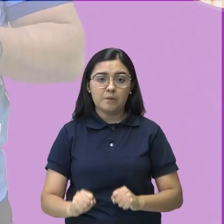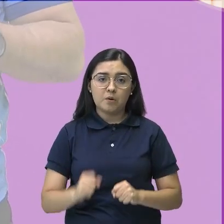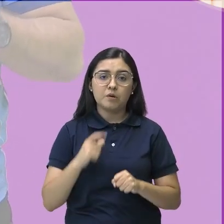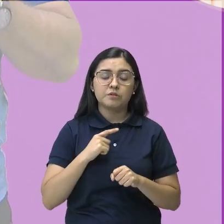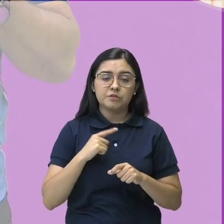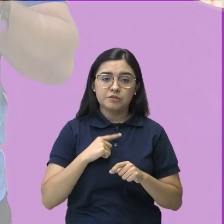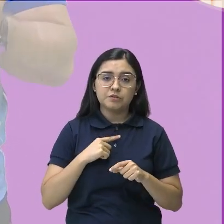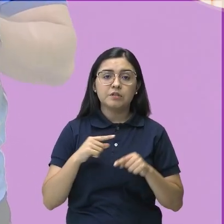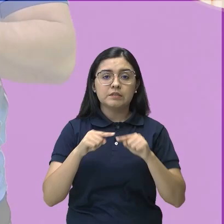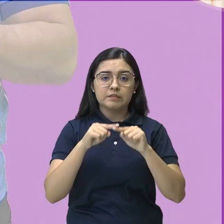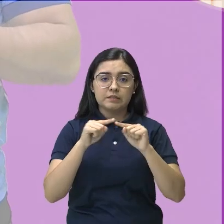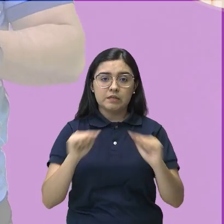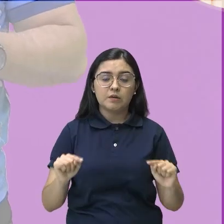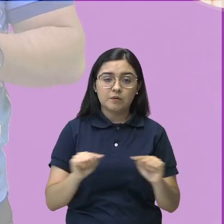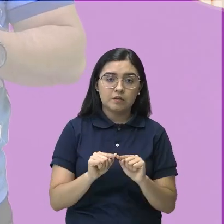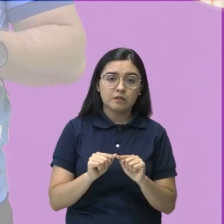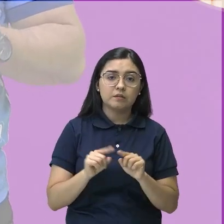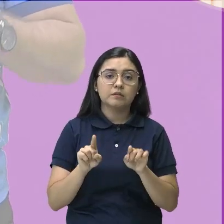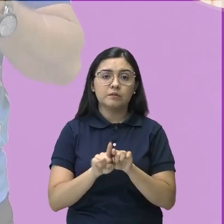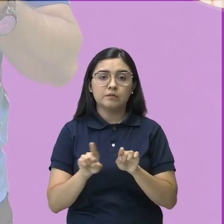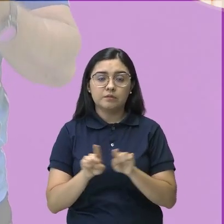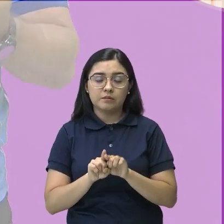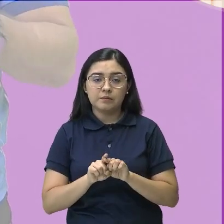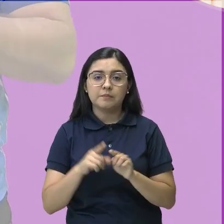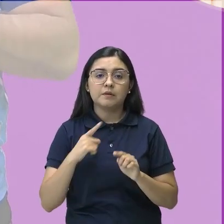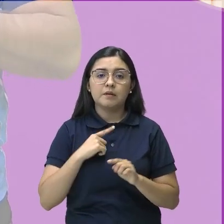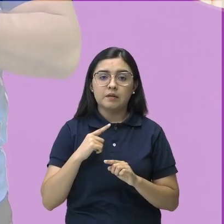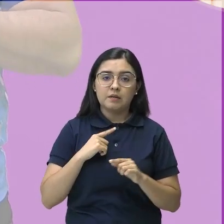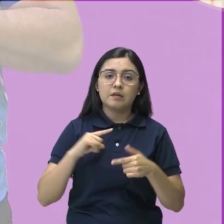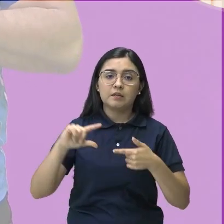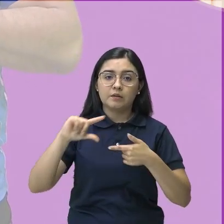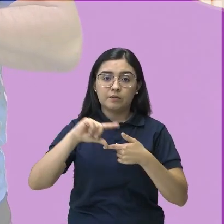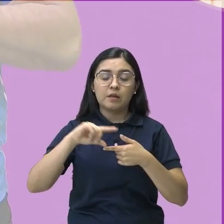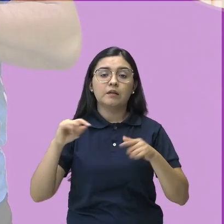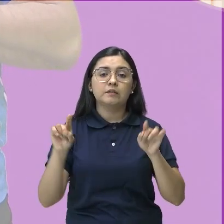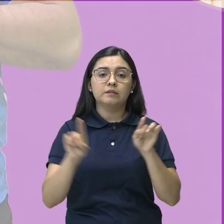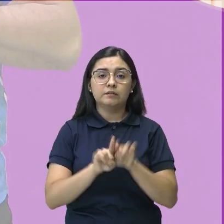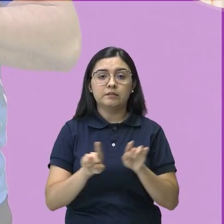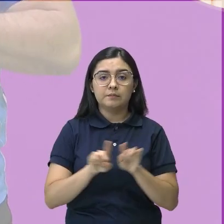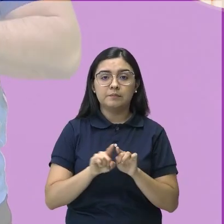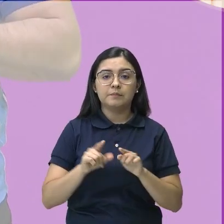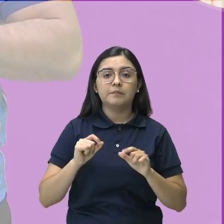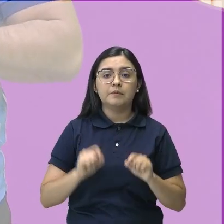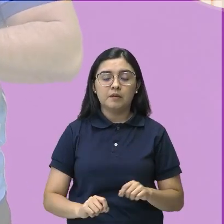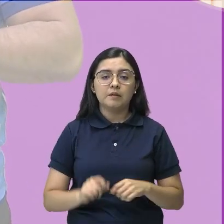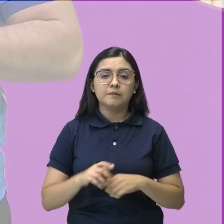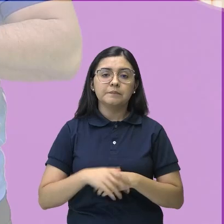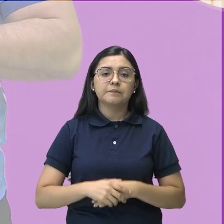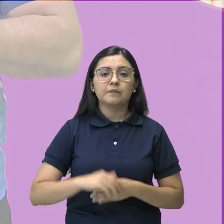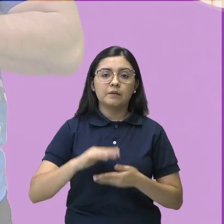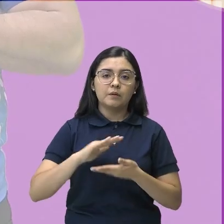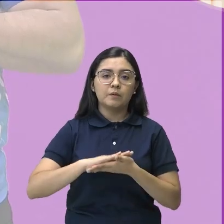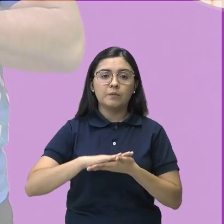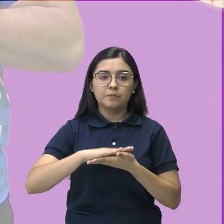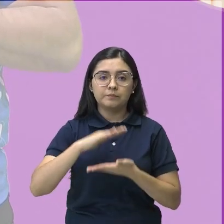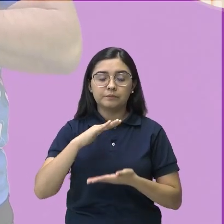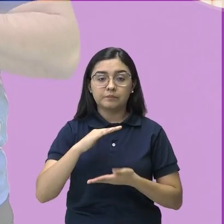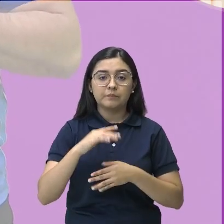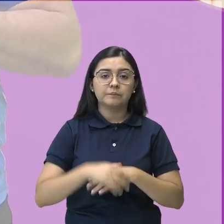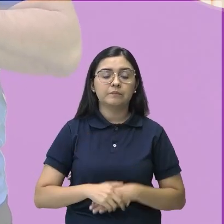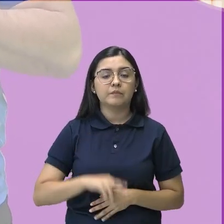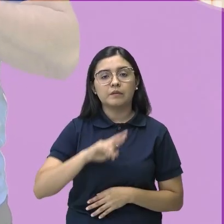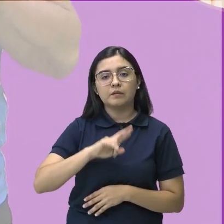triangular, pentagonal, quadrada, retangular ou mesmo um polígono não regular,